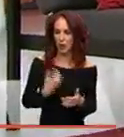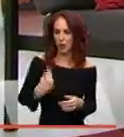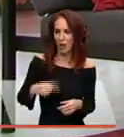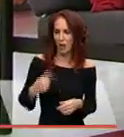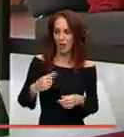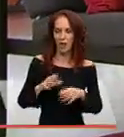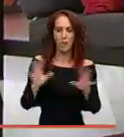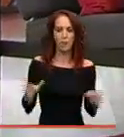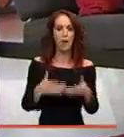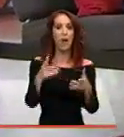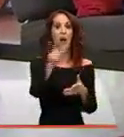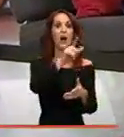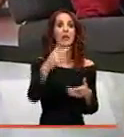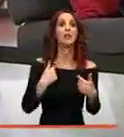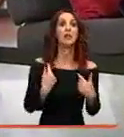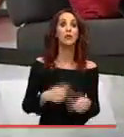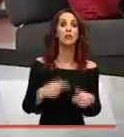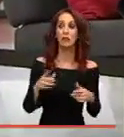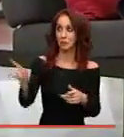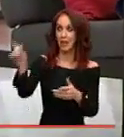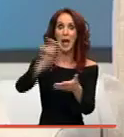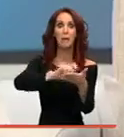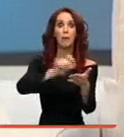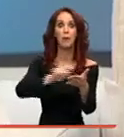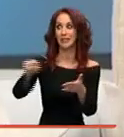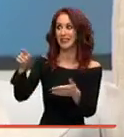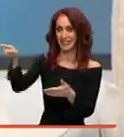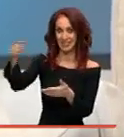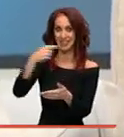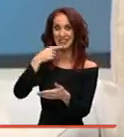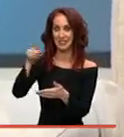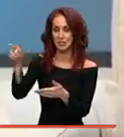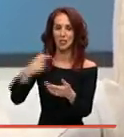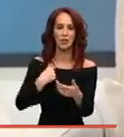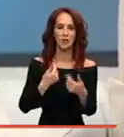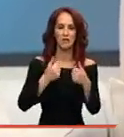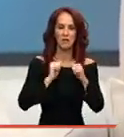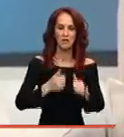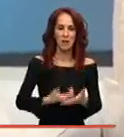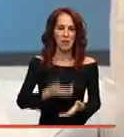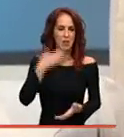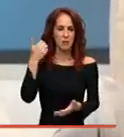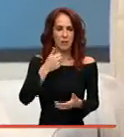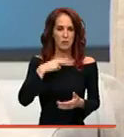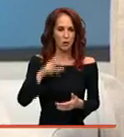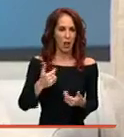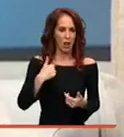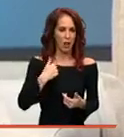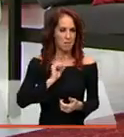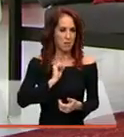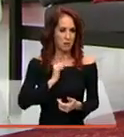bom em ata registados mais bonitos portugal agora é muito bonito jardim e